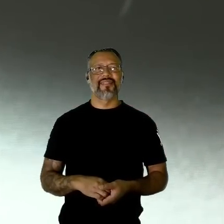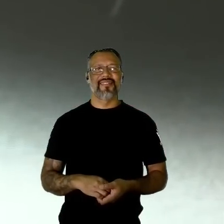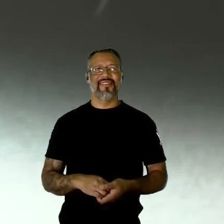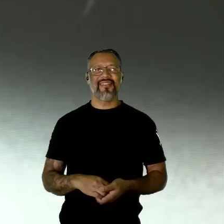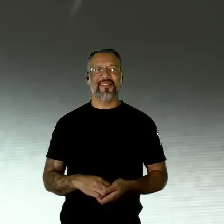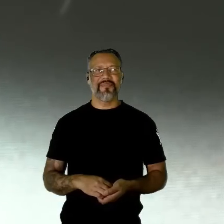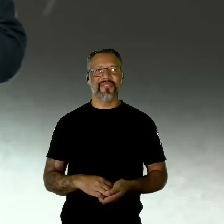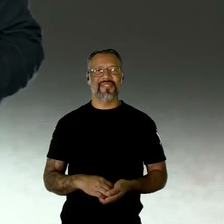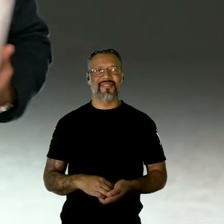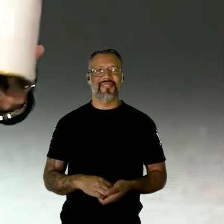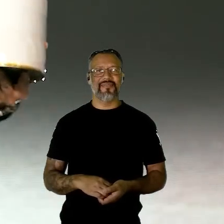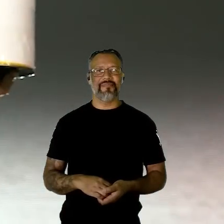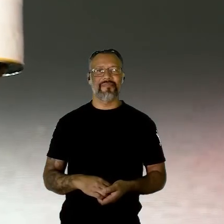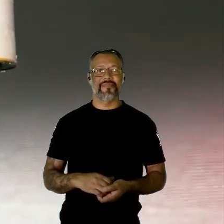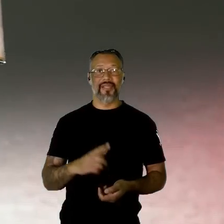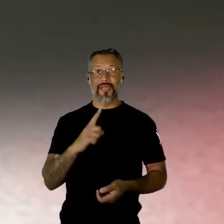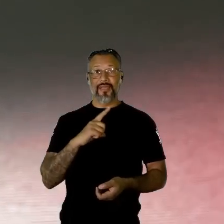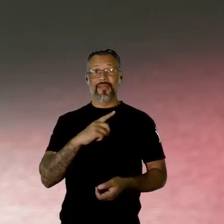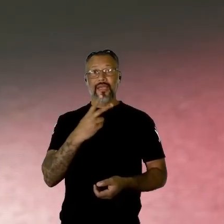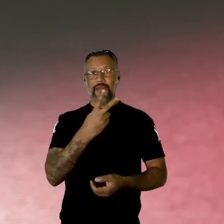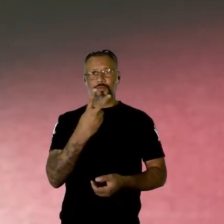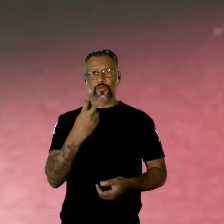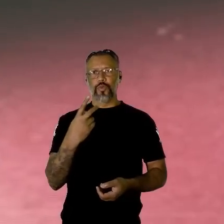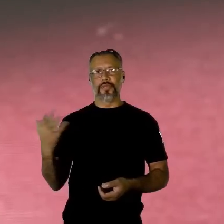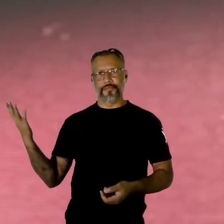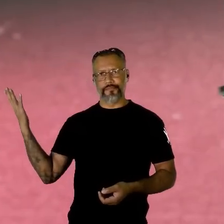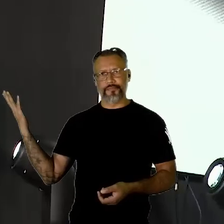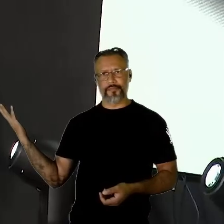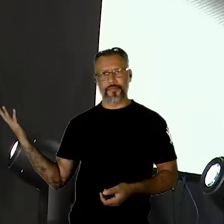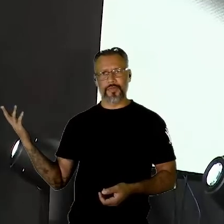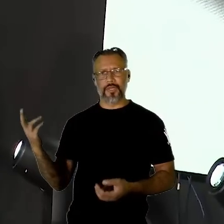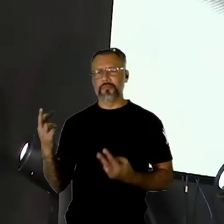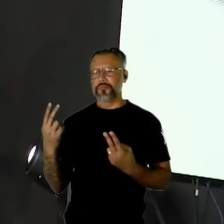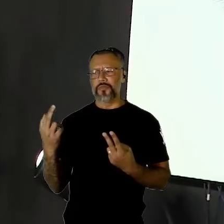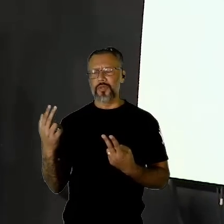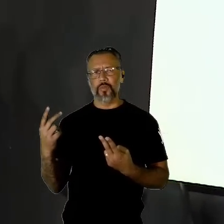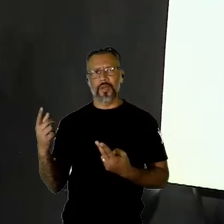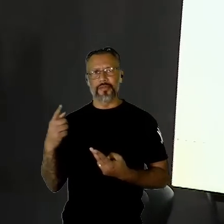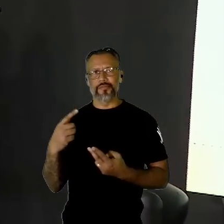obrigado eu tenho duas latas aqui certo são latas iguais